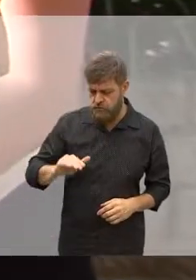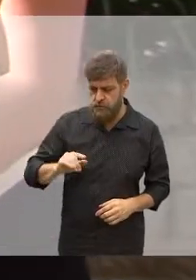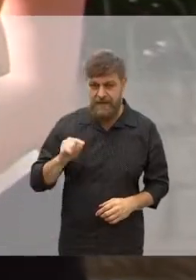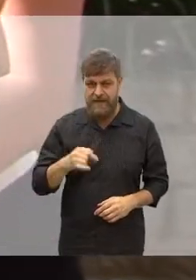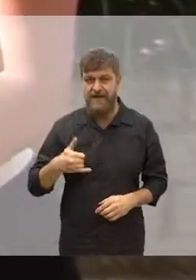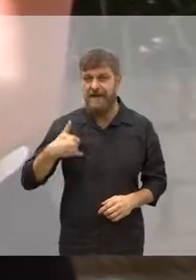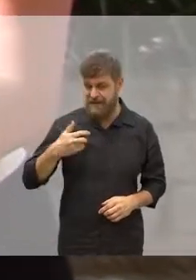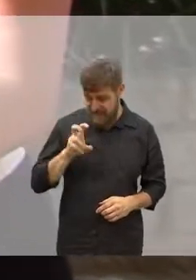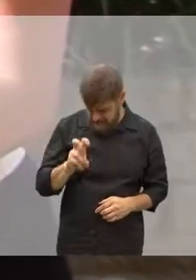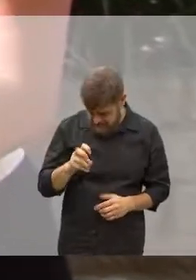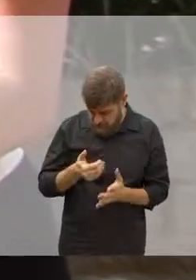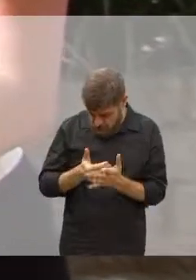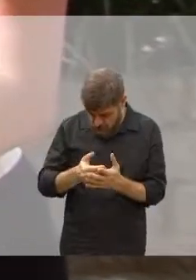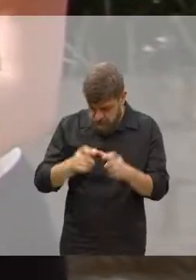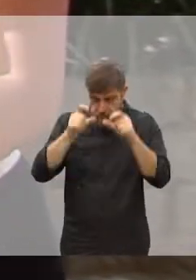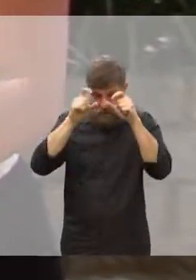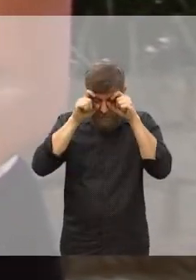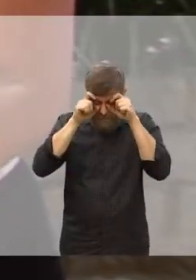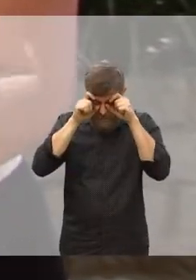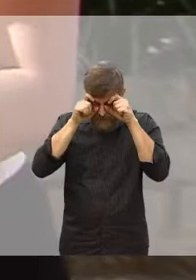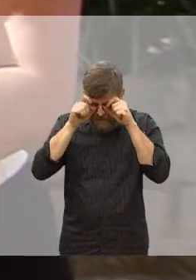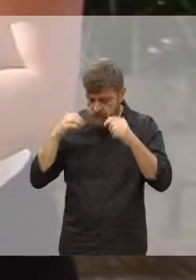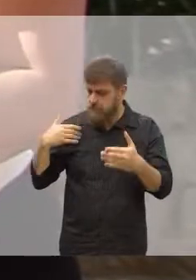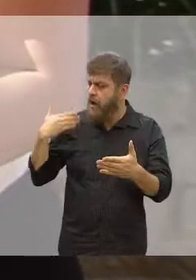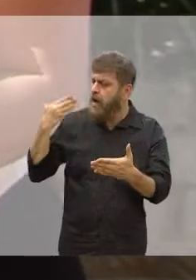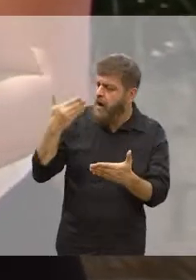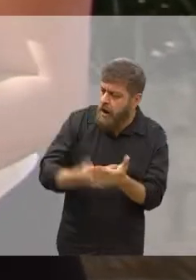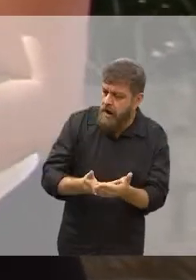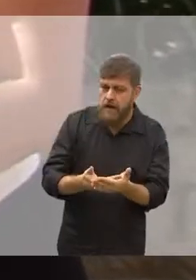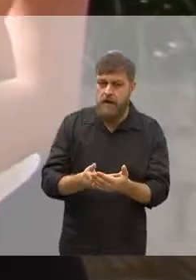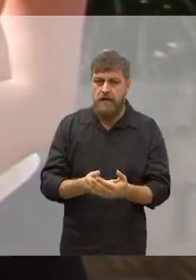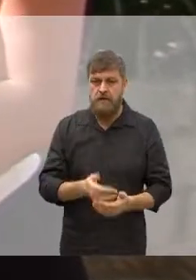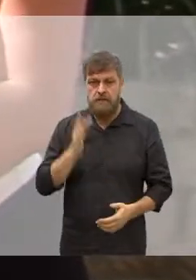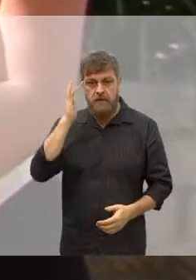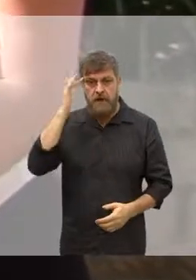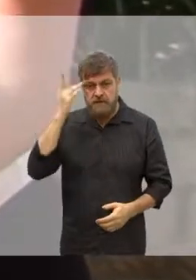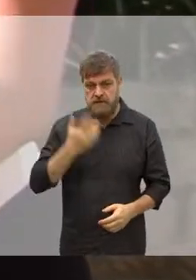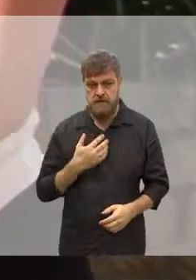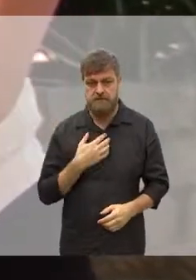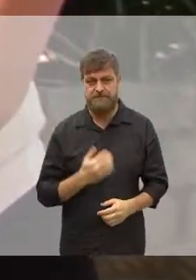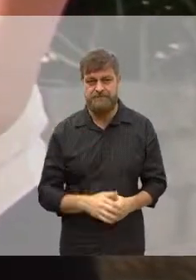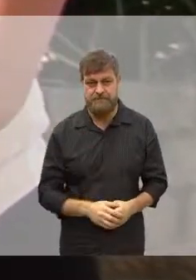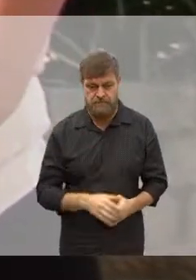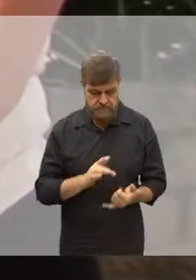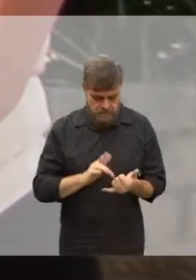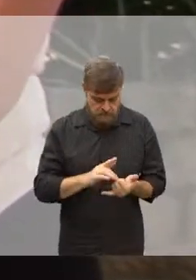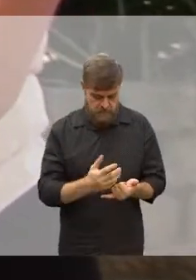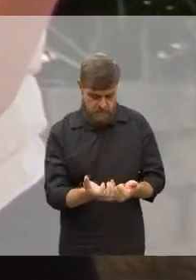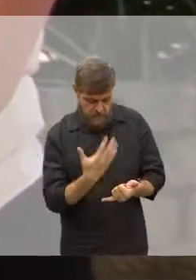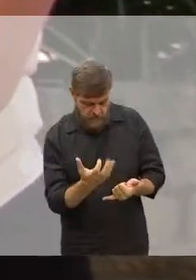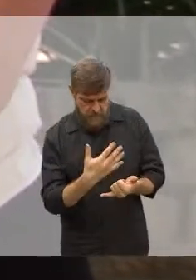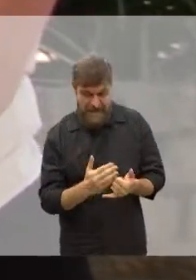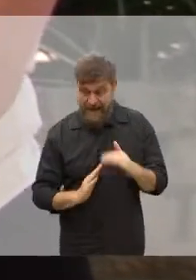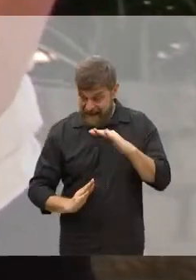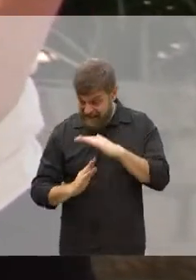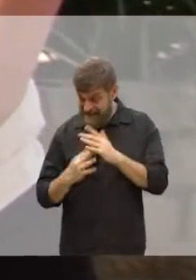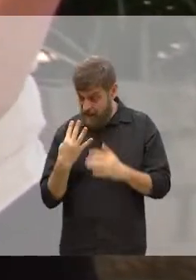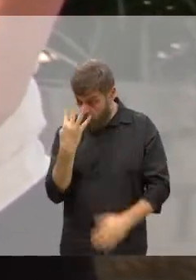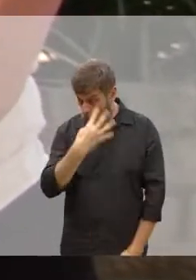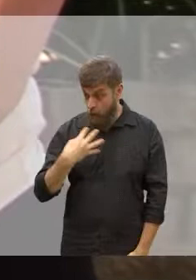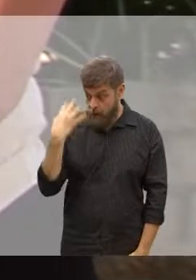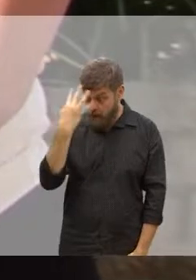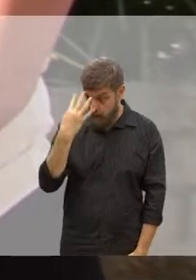usa óculos desde os 5 anos. De lá para cá, você acha que ficar muito tempo exposto, porque ele disse que ficava até 4 horas